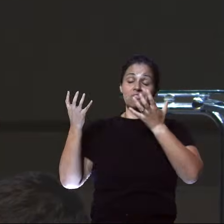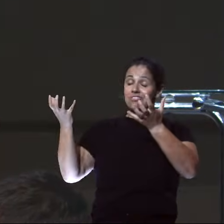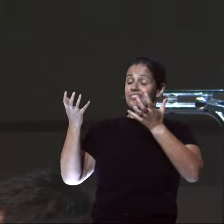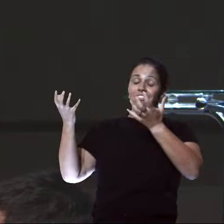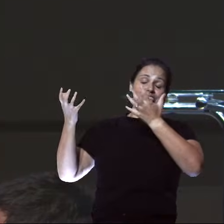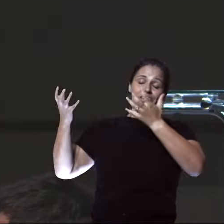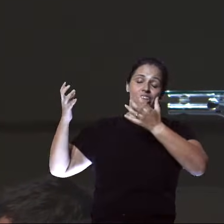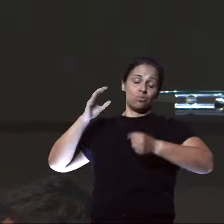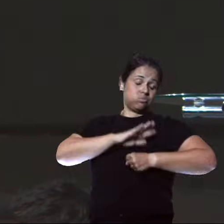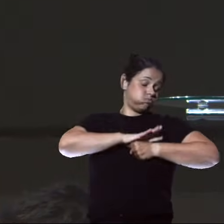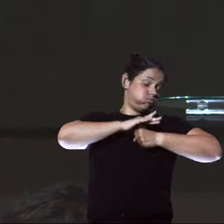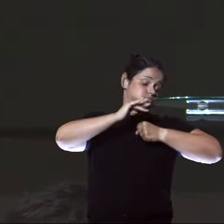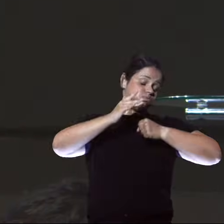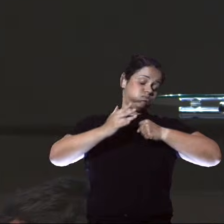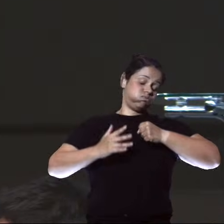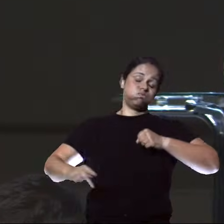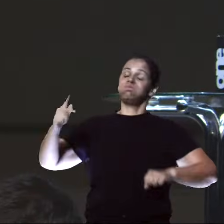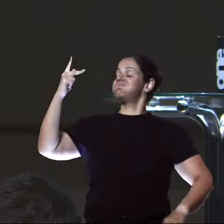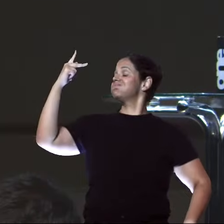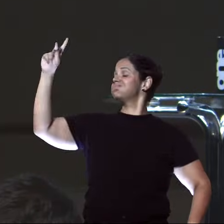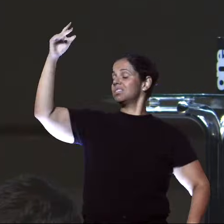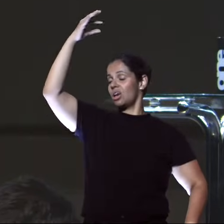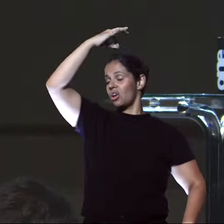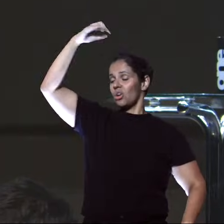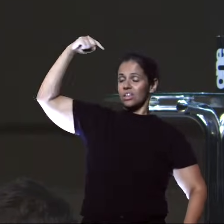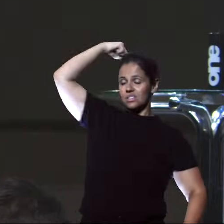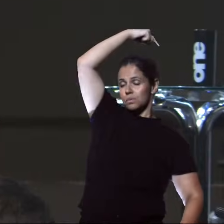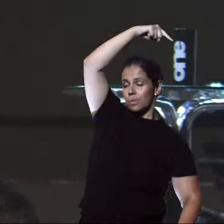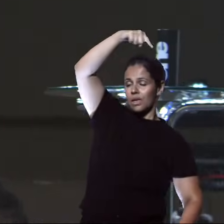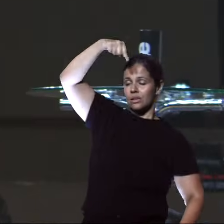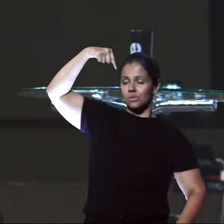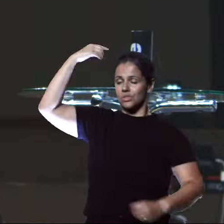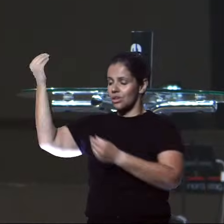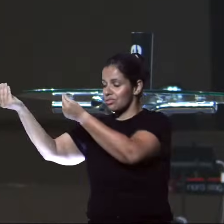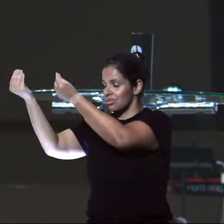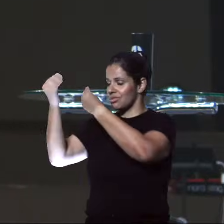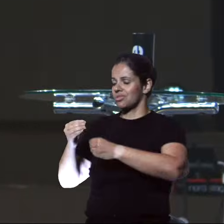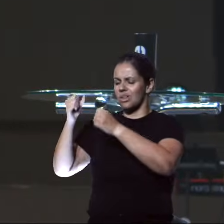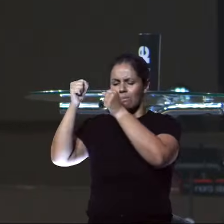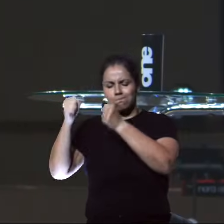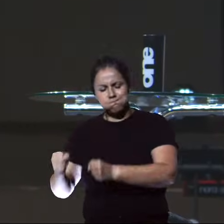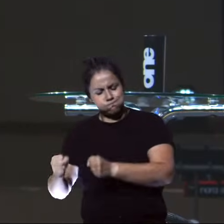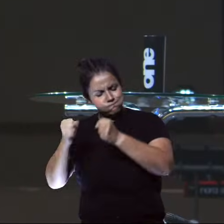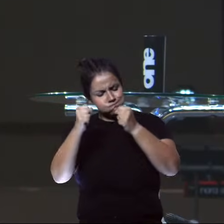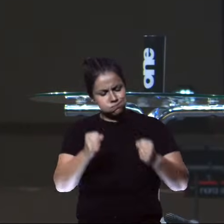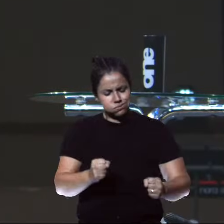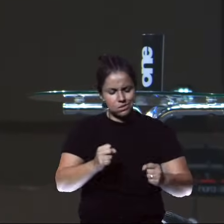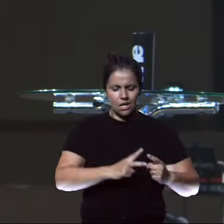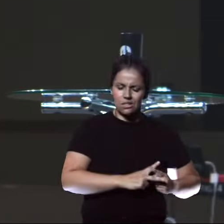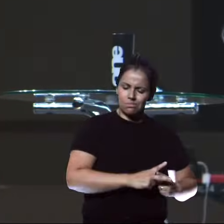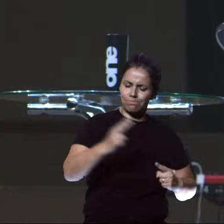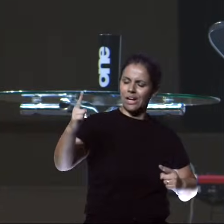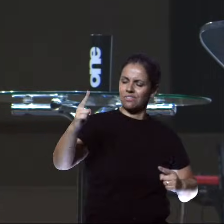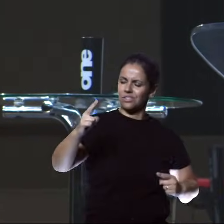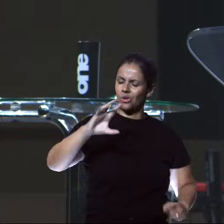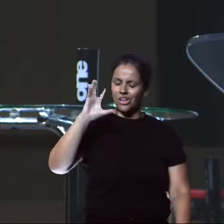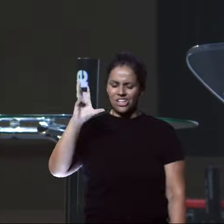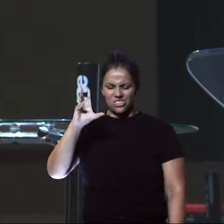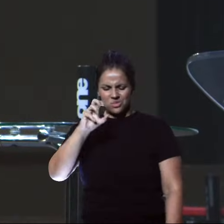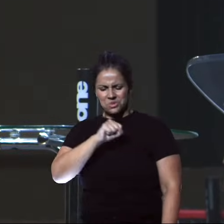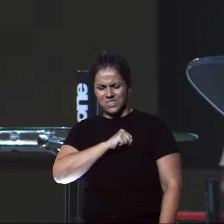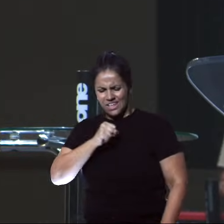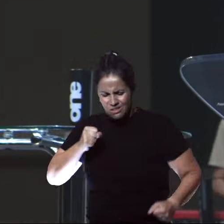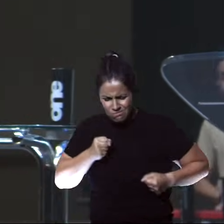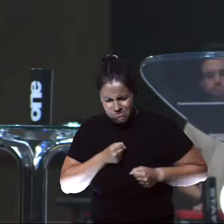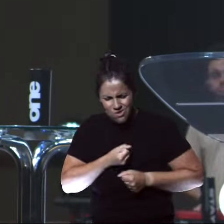Espírito, que nos traz, Deus, poder para vencer qualquer situação, amor pelas vidas que estão se